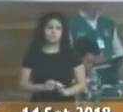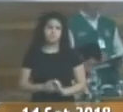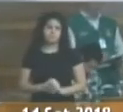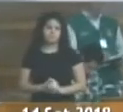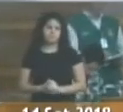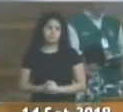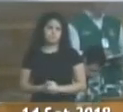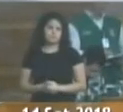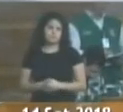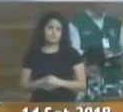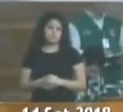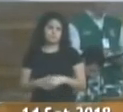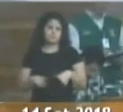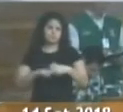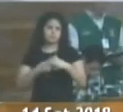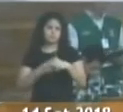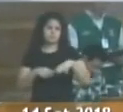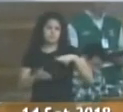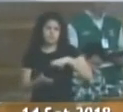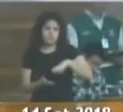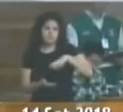requalificação dessas trilhas, né,